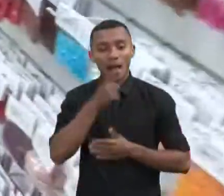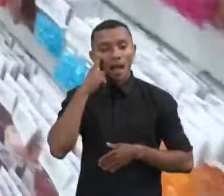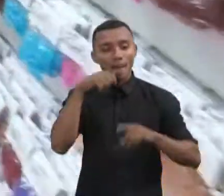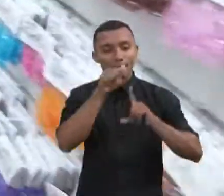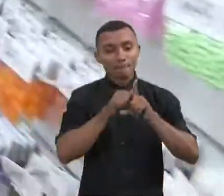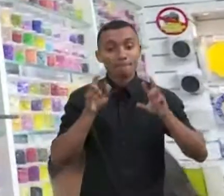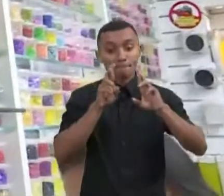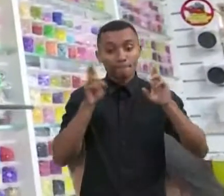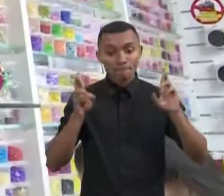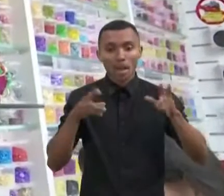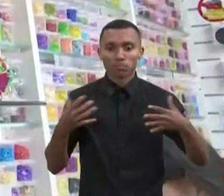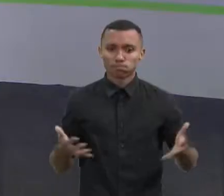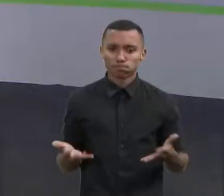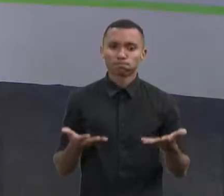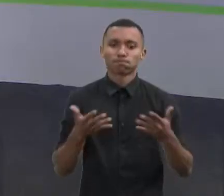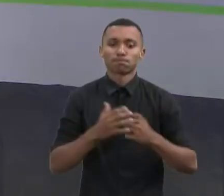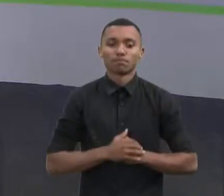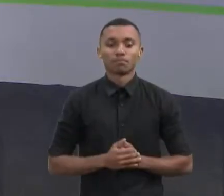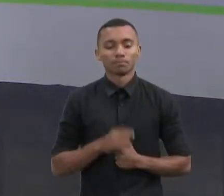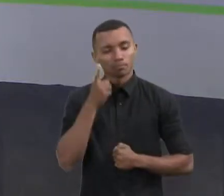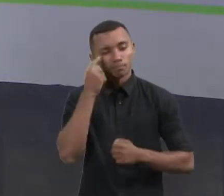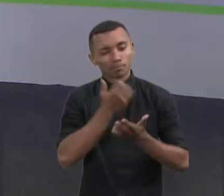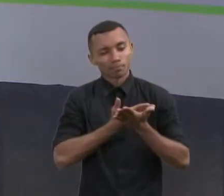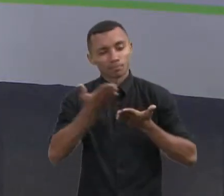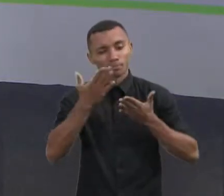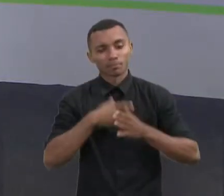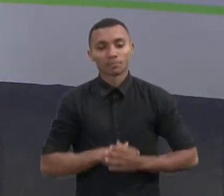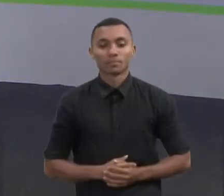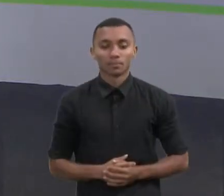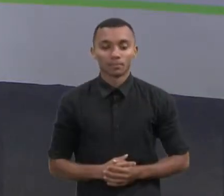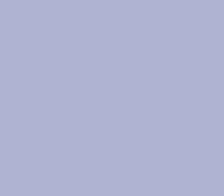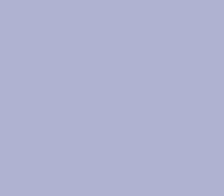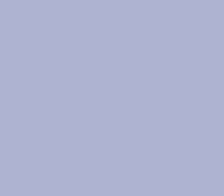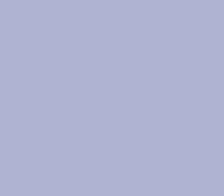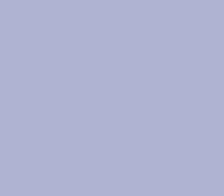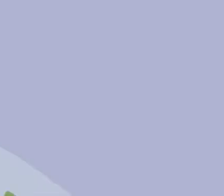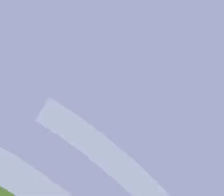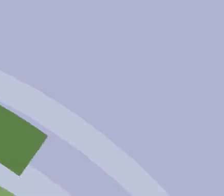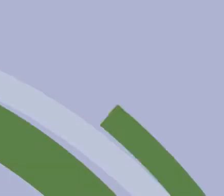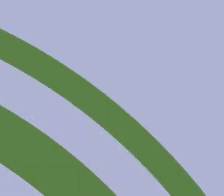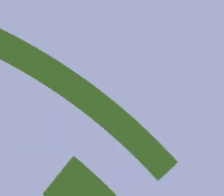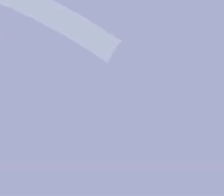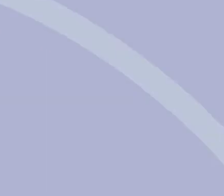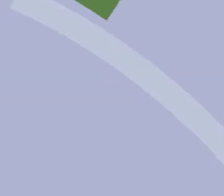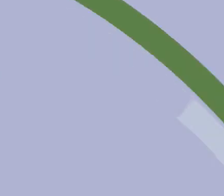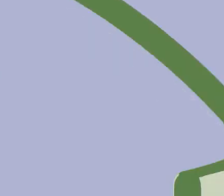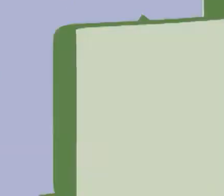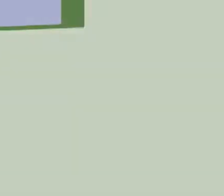promete aquecer o comércio. Agora, no Jornal Assembleia.